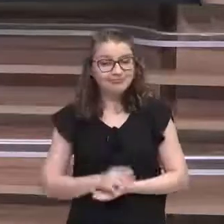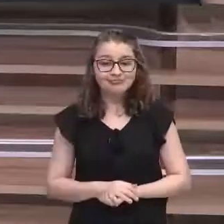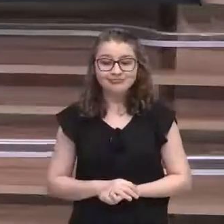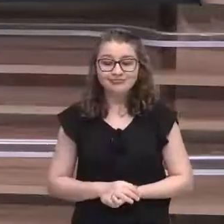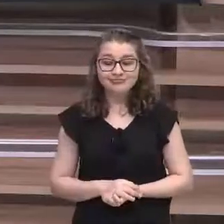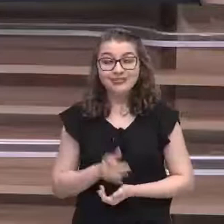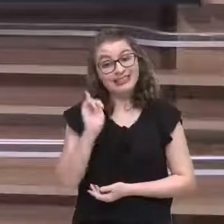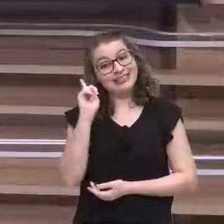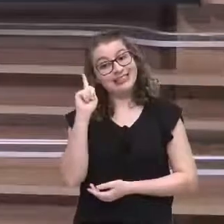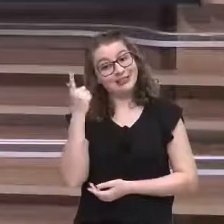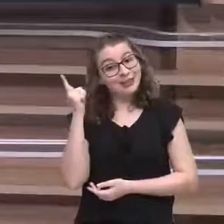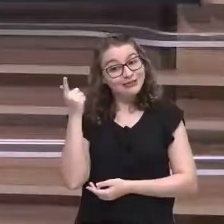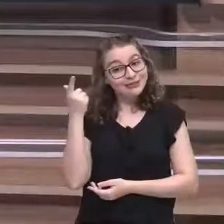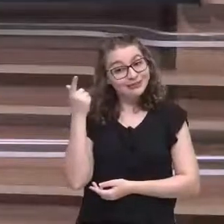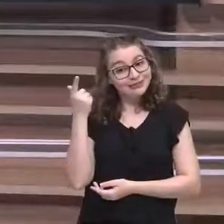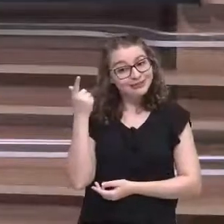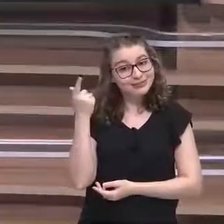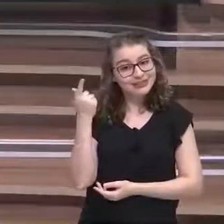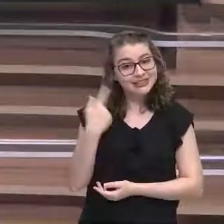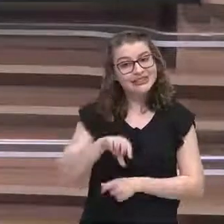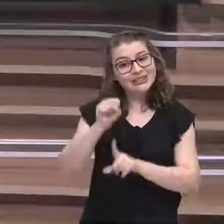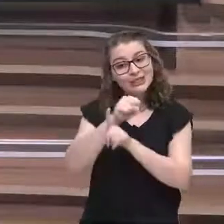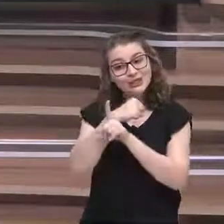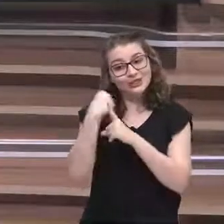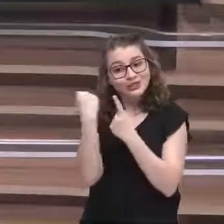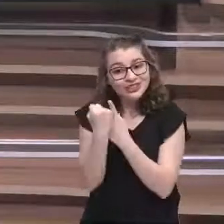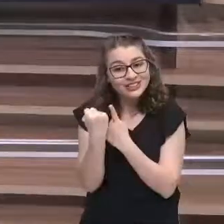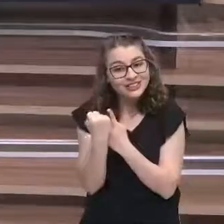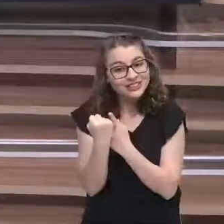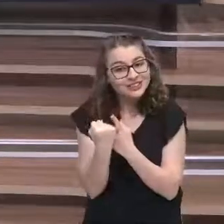a geografia, a sociologia,